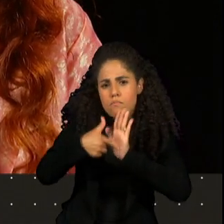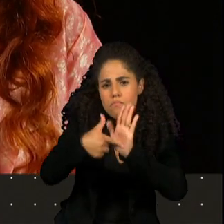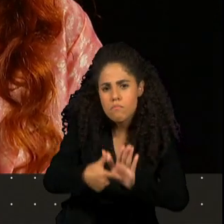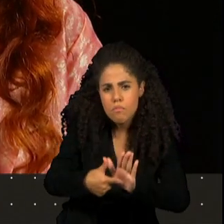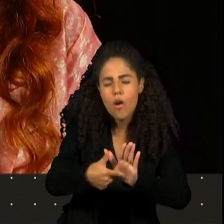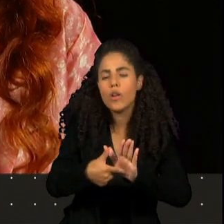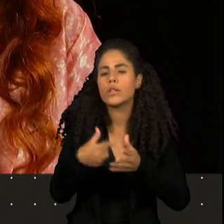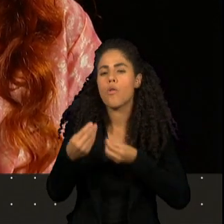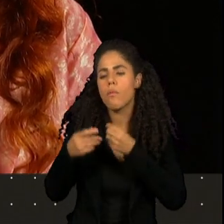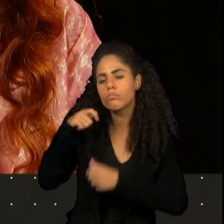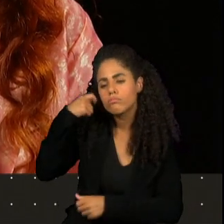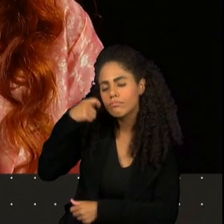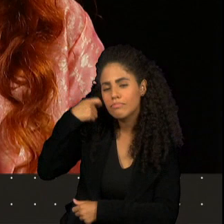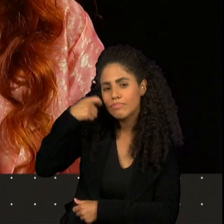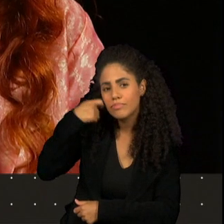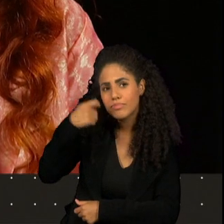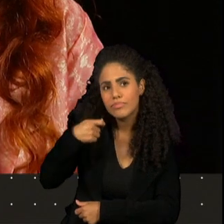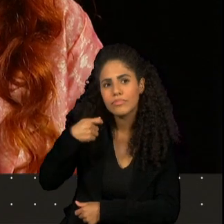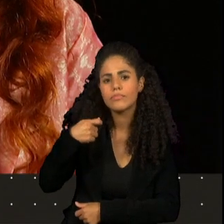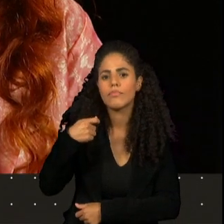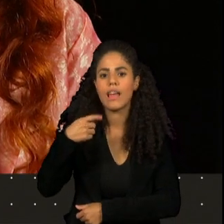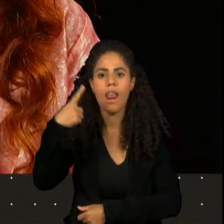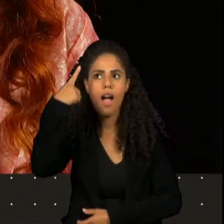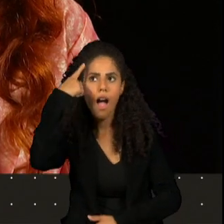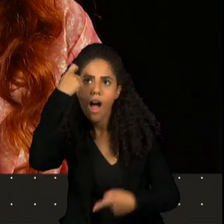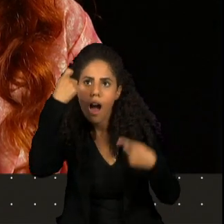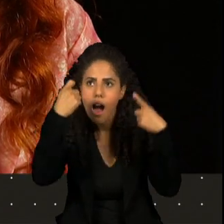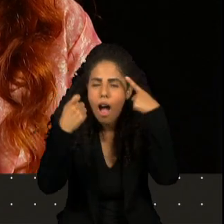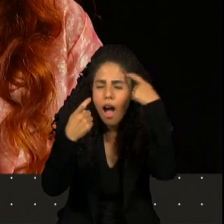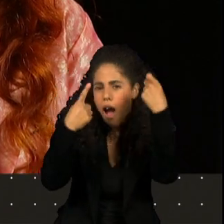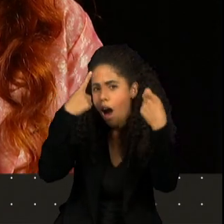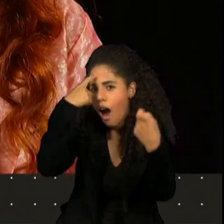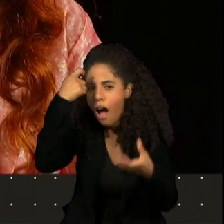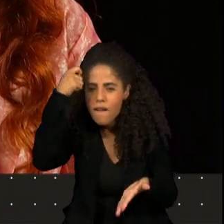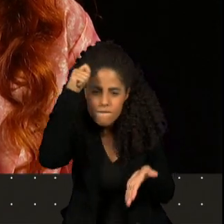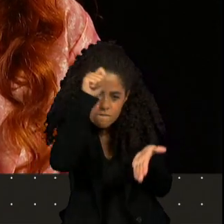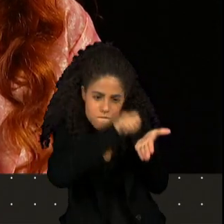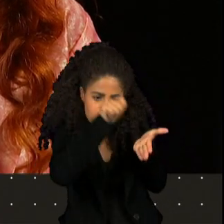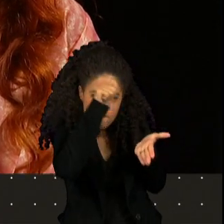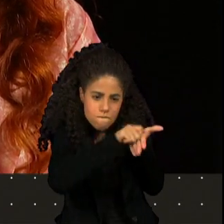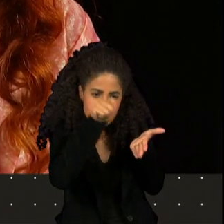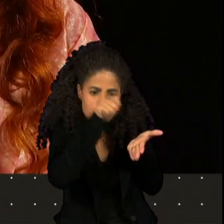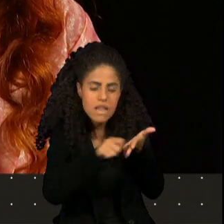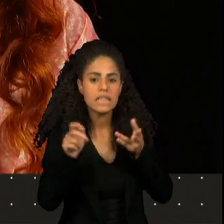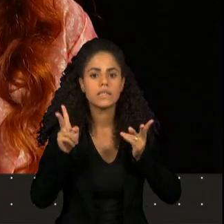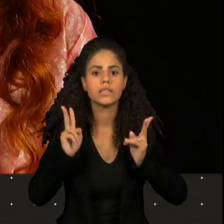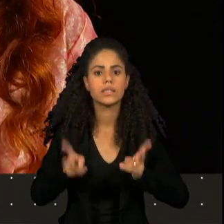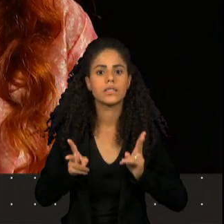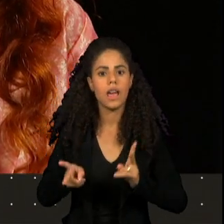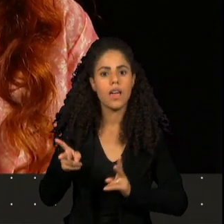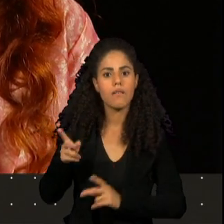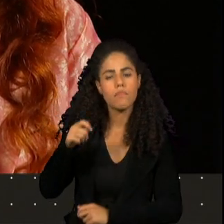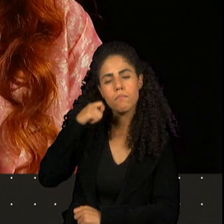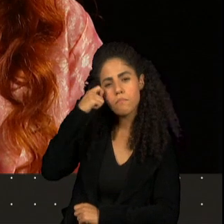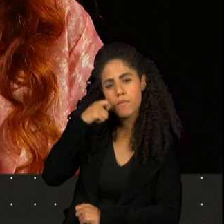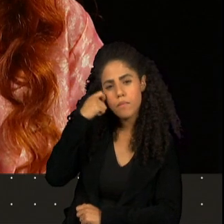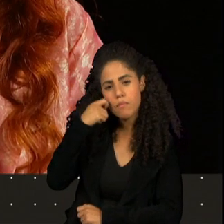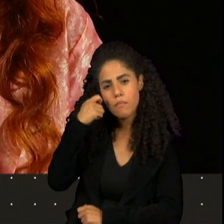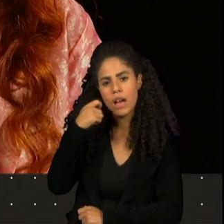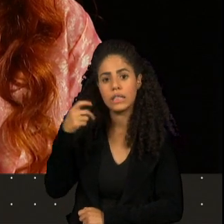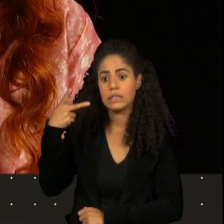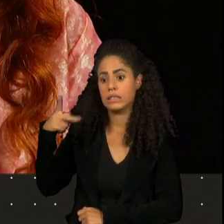como atriz criativa ou criadora, uma parte da dramaturgia é